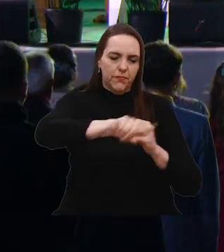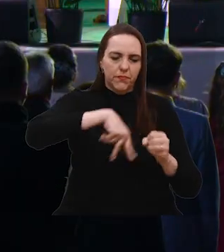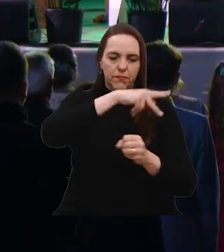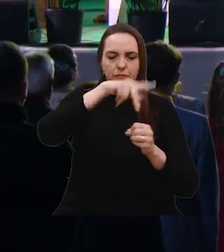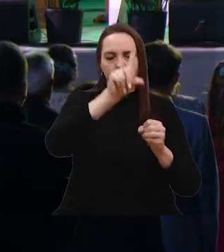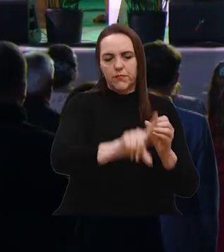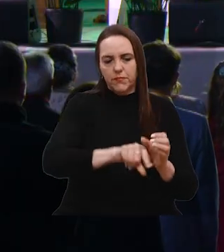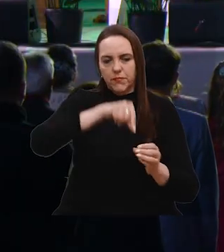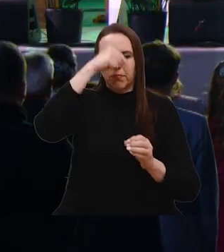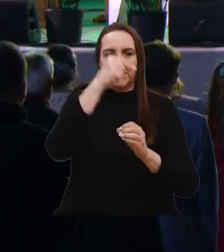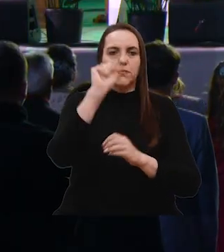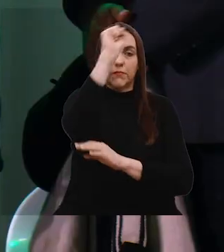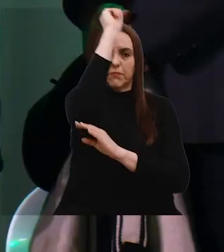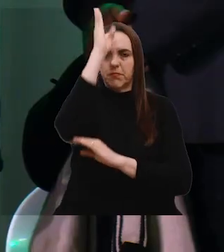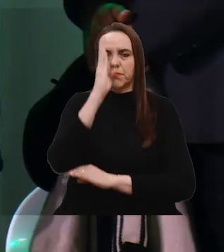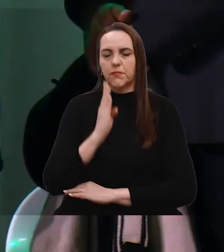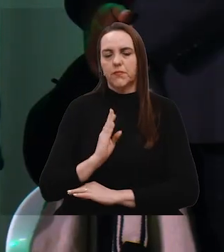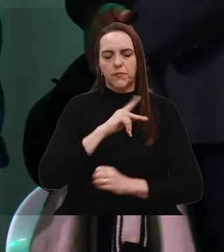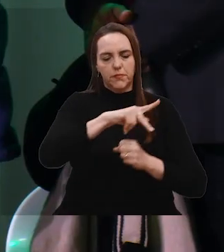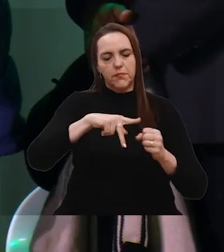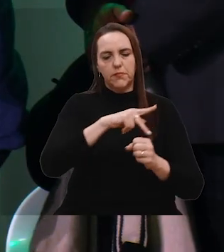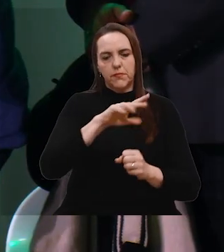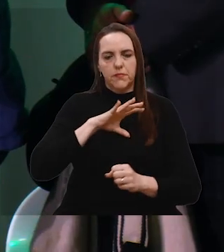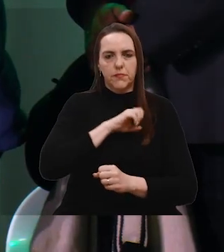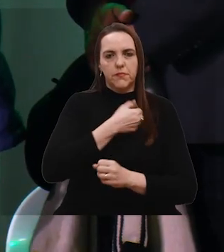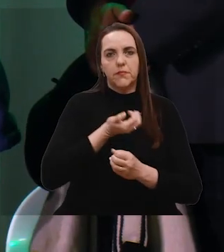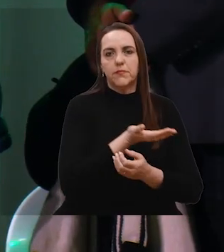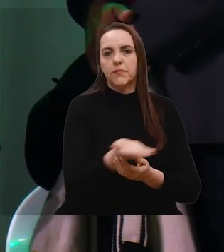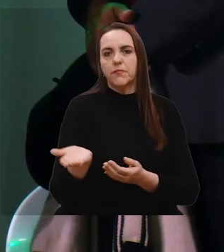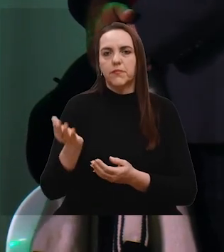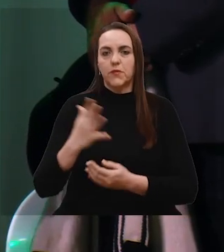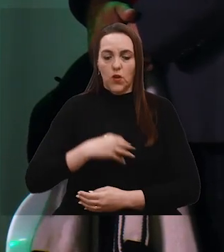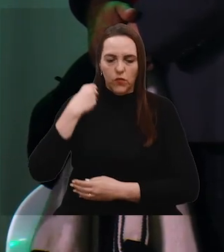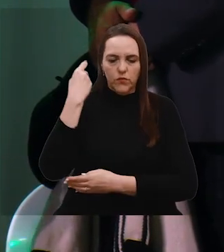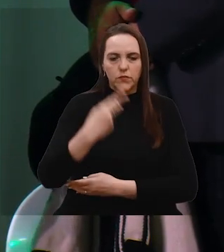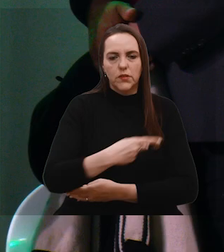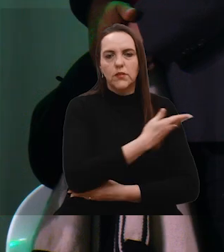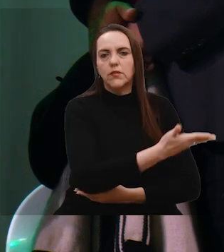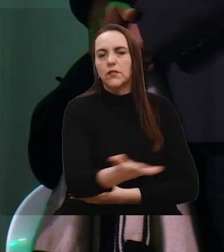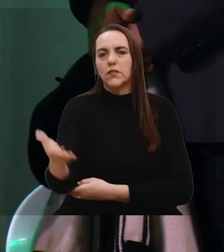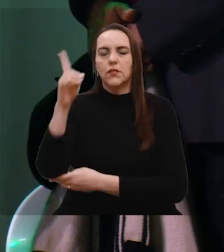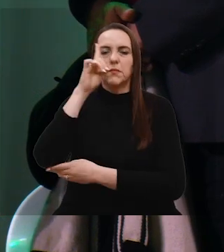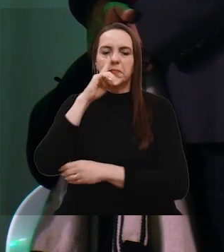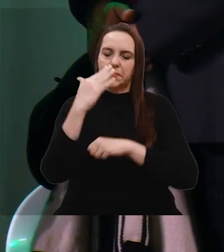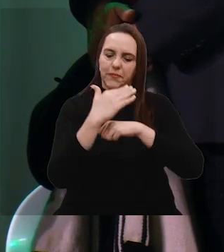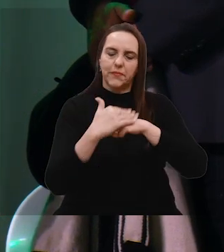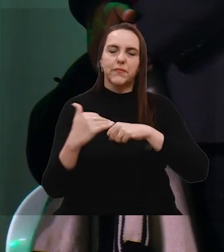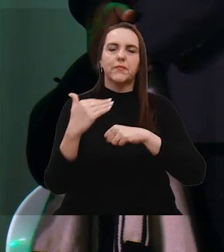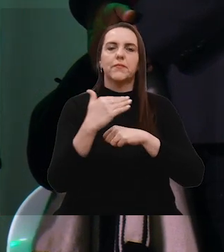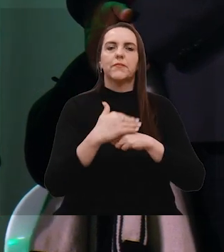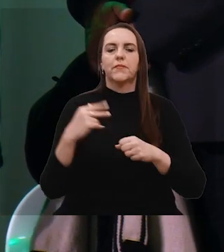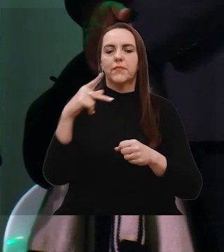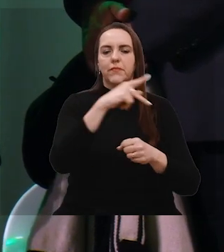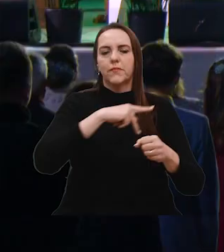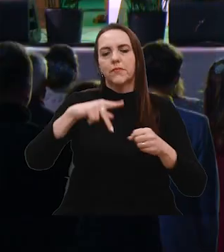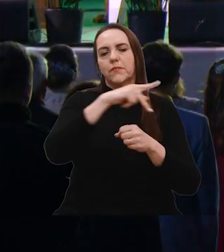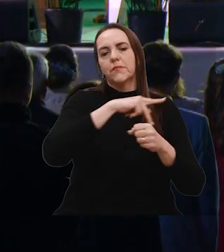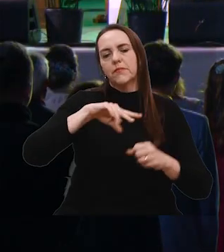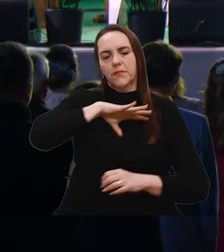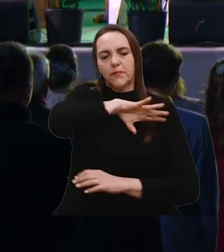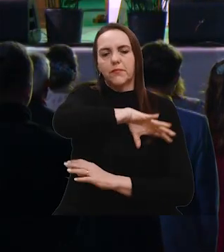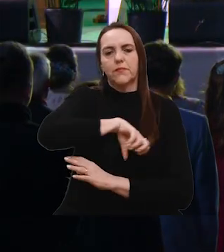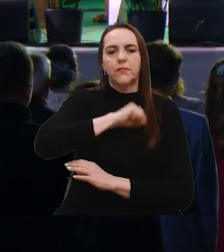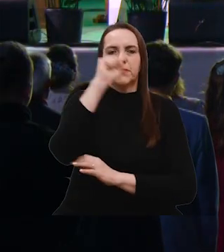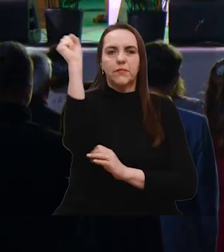morte. Terra adorada, entre outras mil, és do Brasil, ó pátria amada, dos filhos